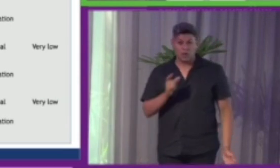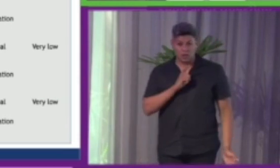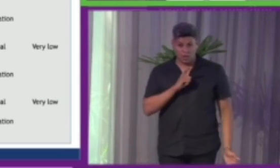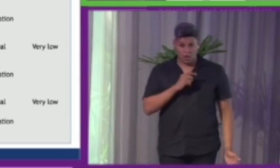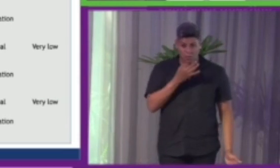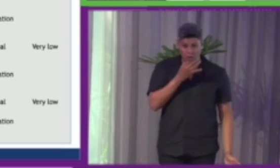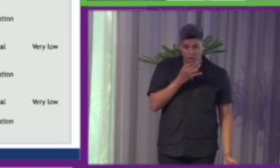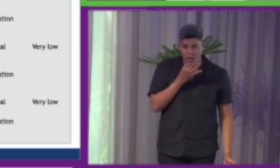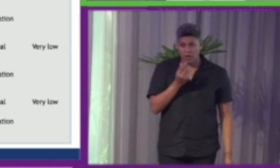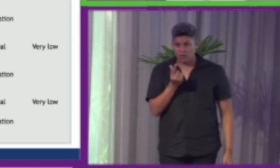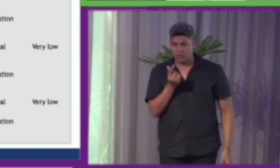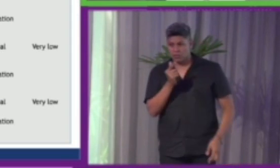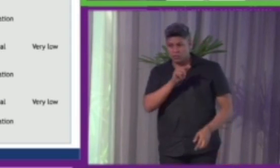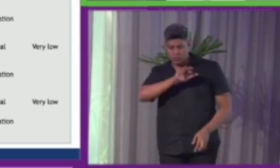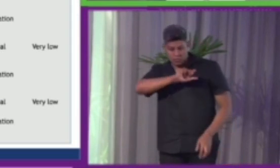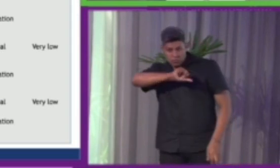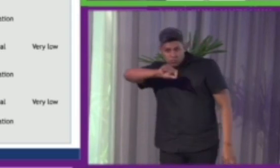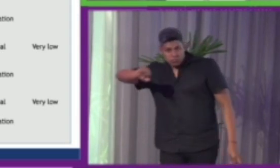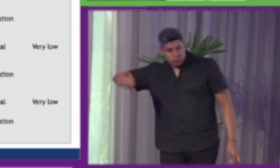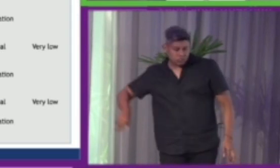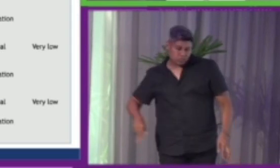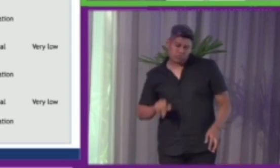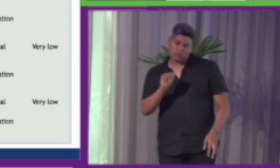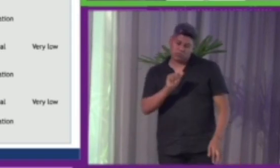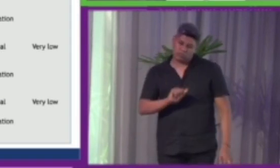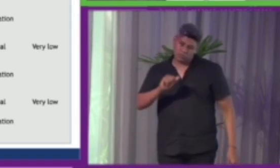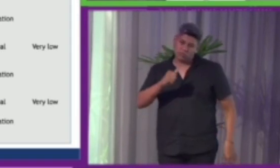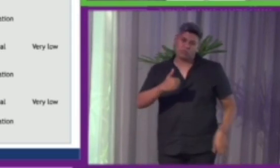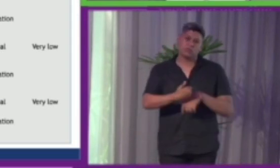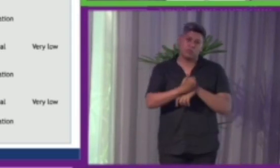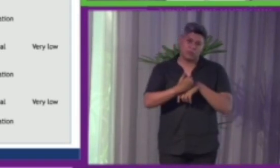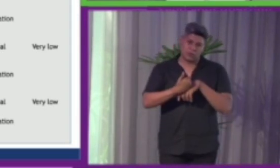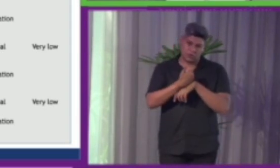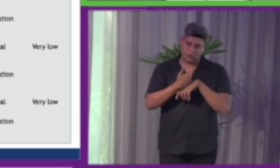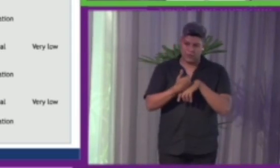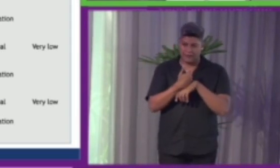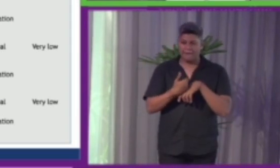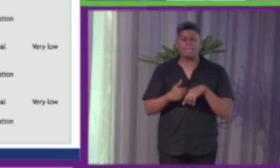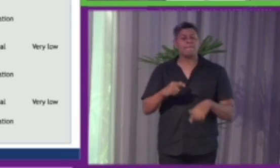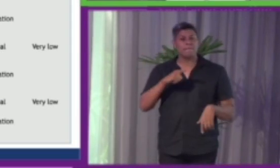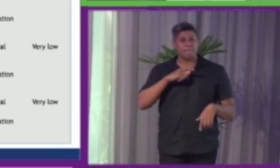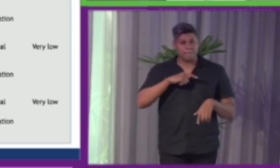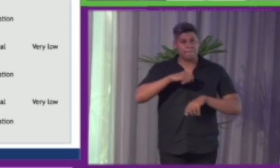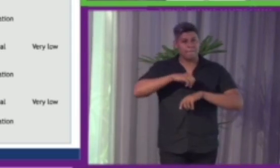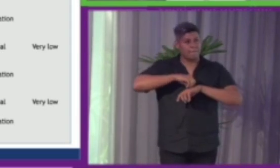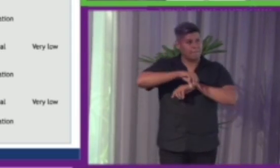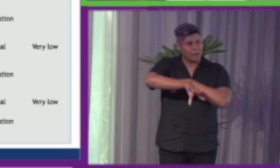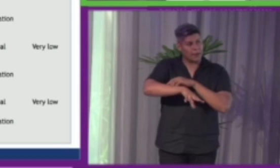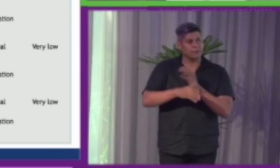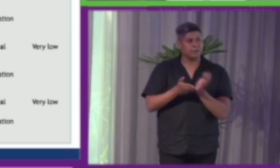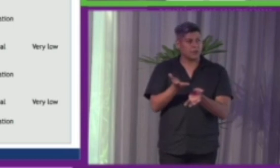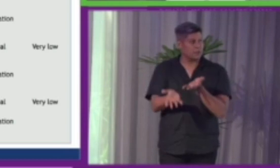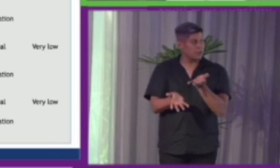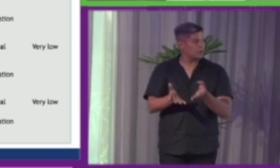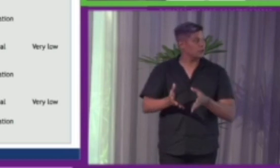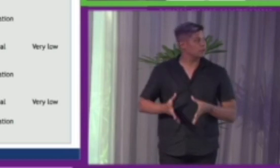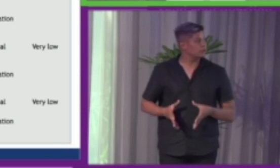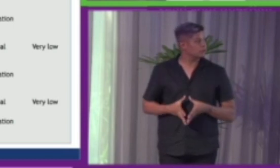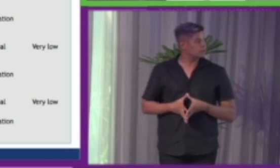outro, e sim de um comitê de associação de profissionais para poder indicar aqueles tratamentos.